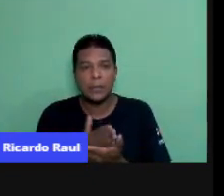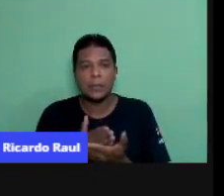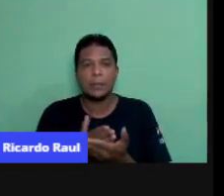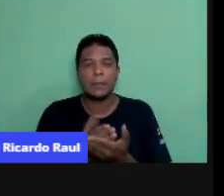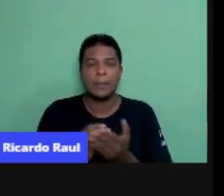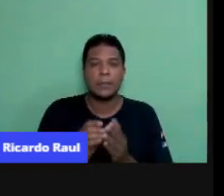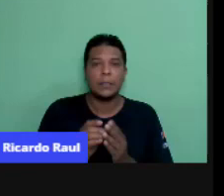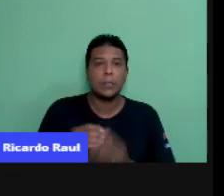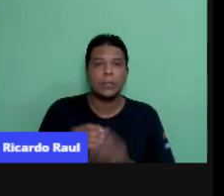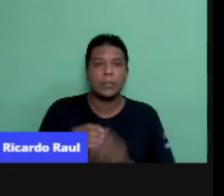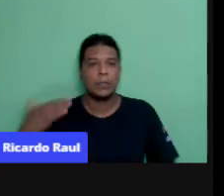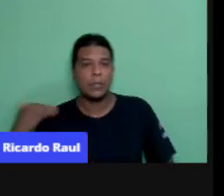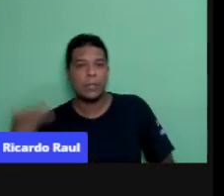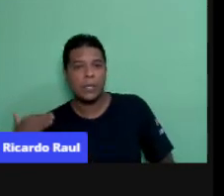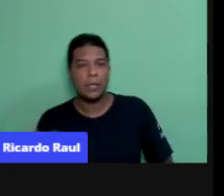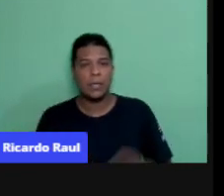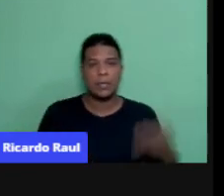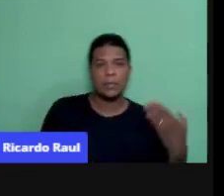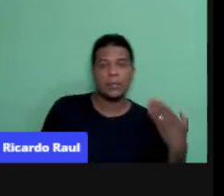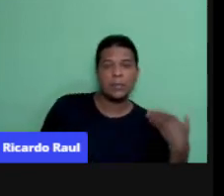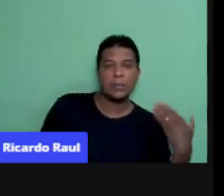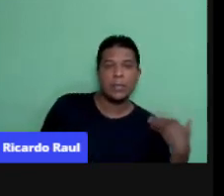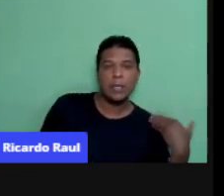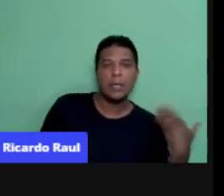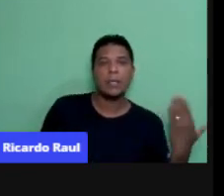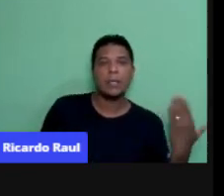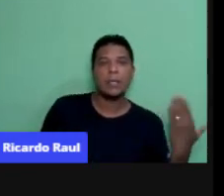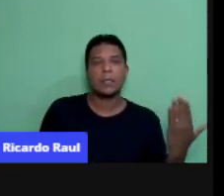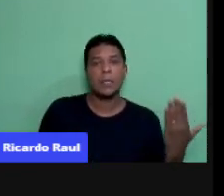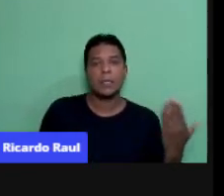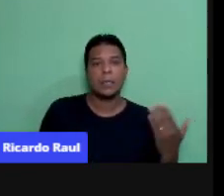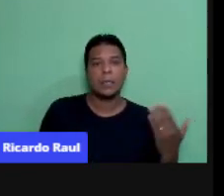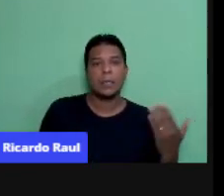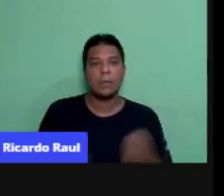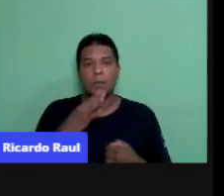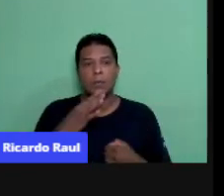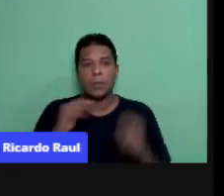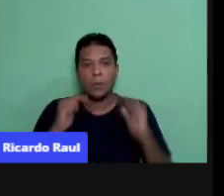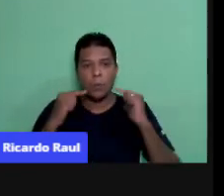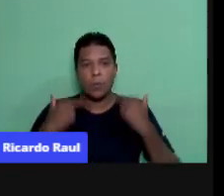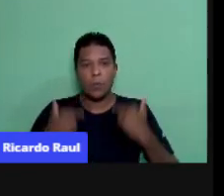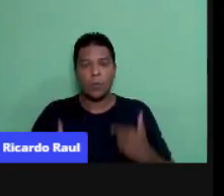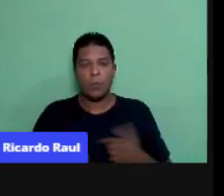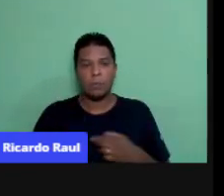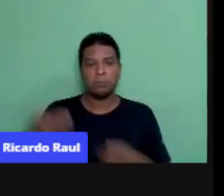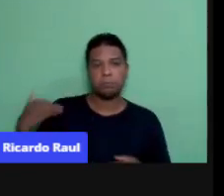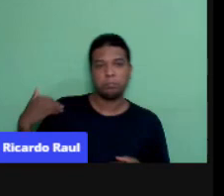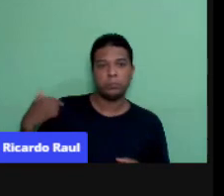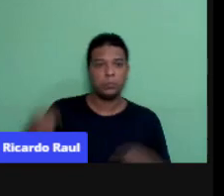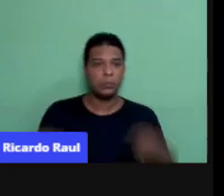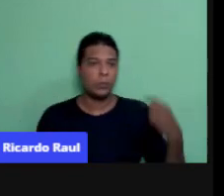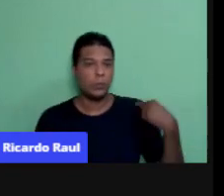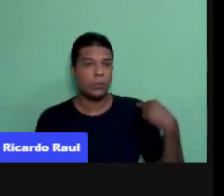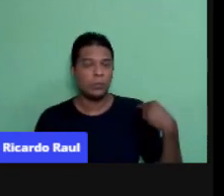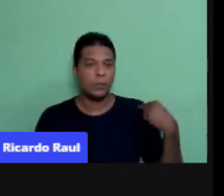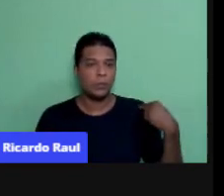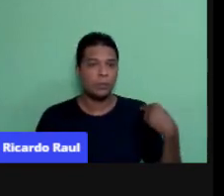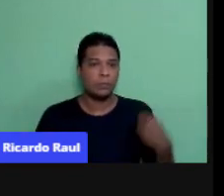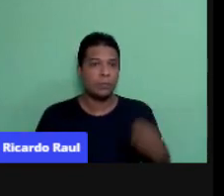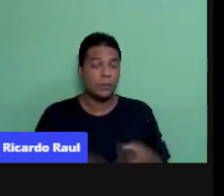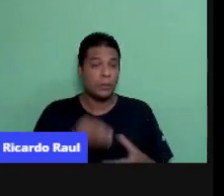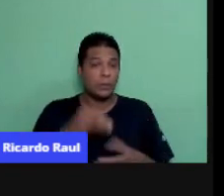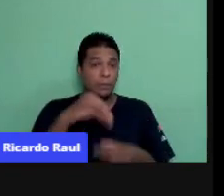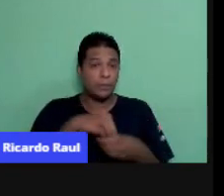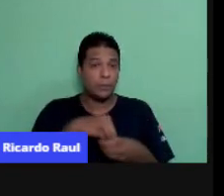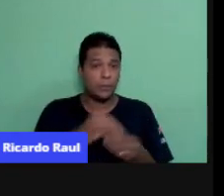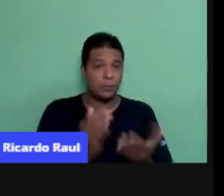e esquerda, de lateralidade, conhecer partes do corpo, lá direita, esquerda, colocaram no caderno de atividade.